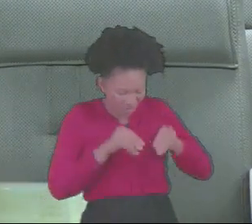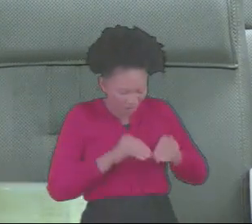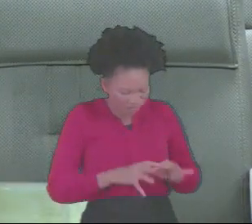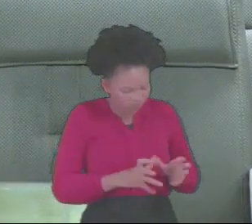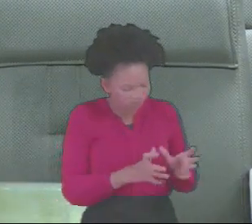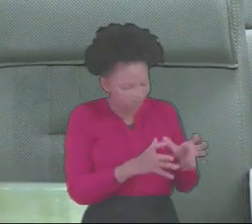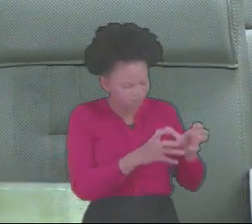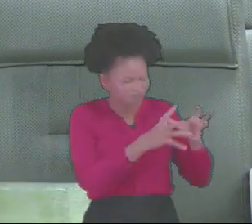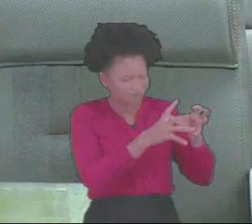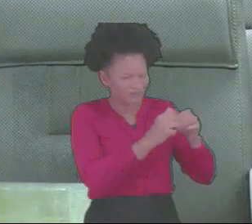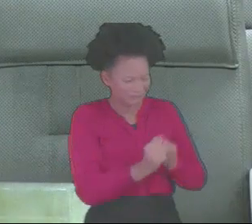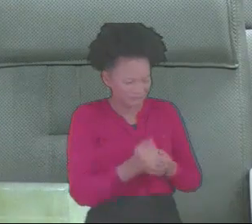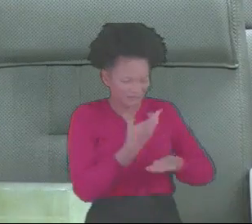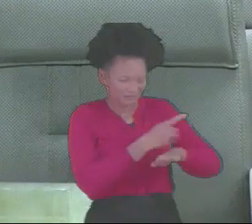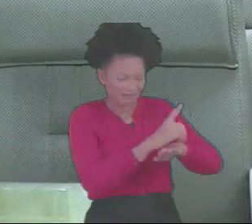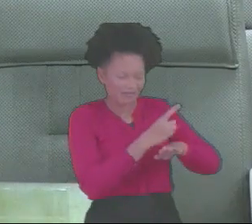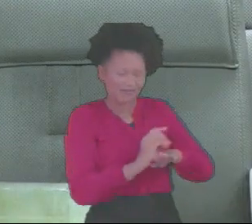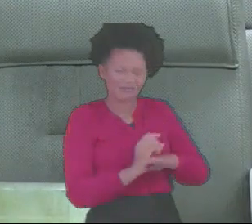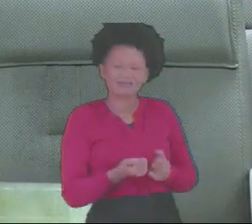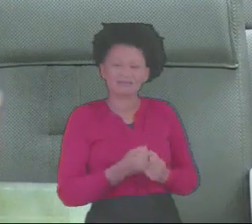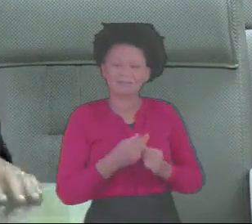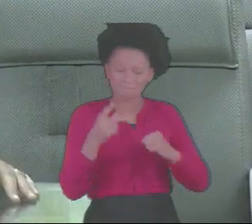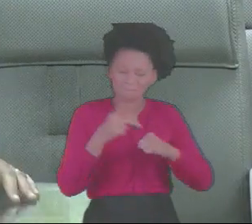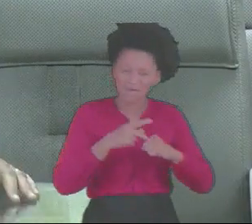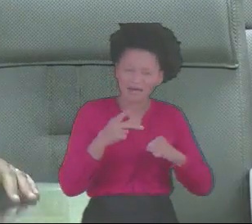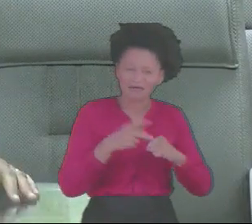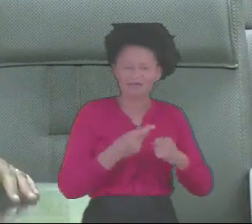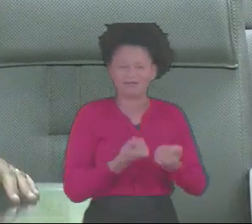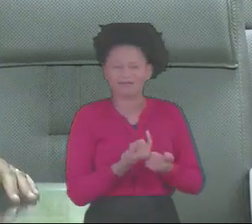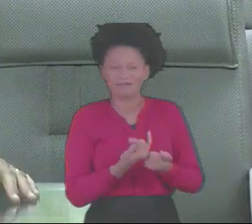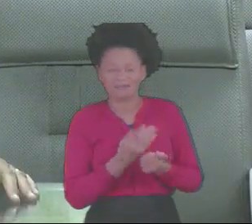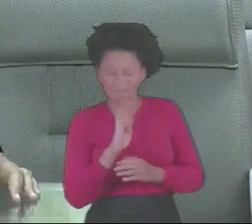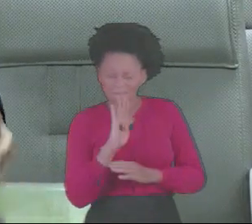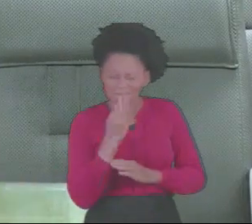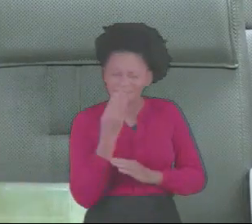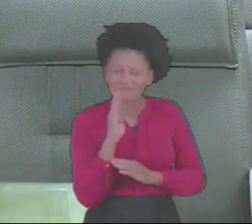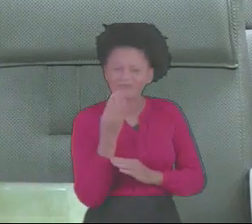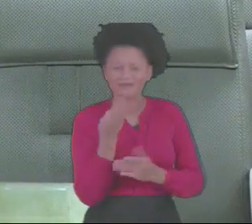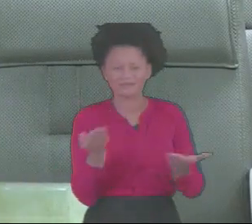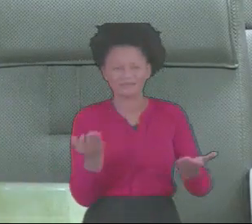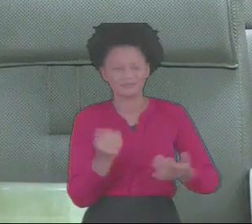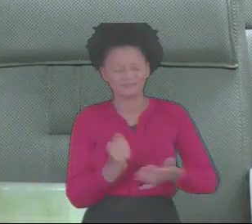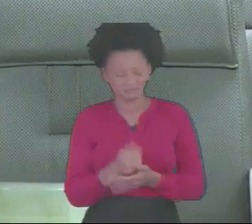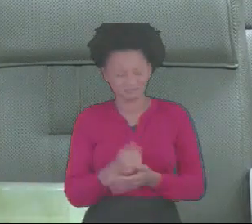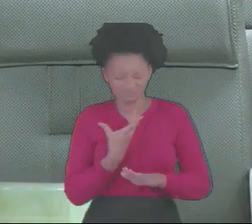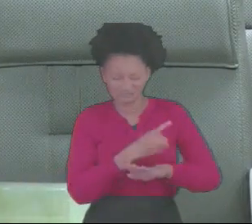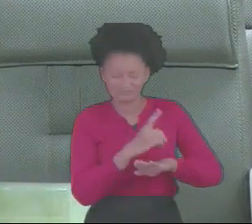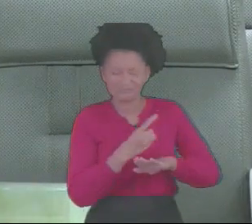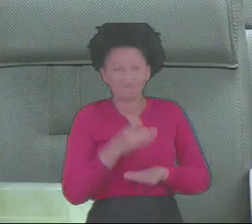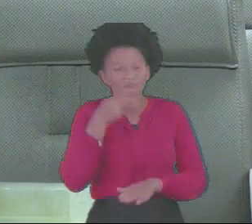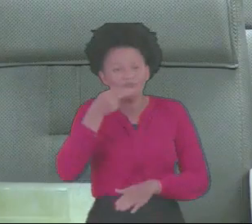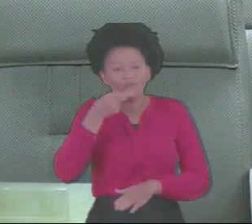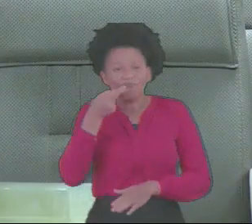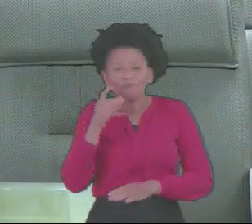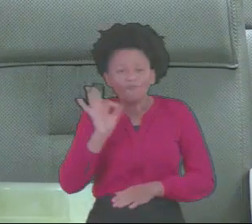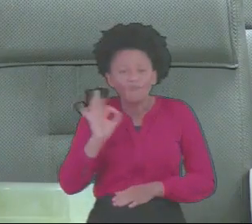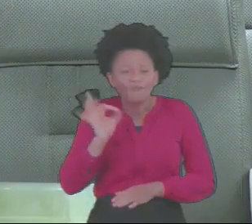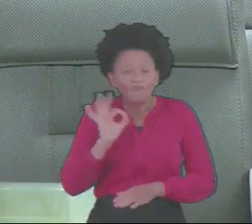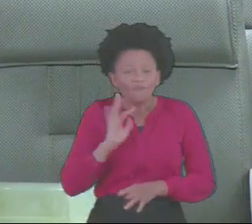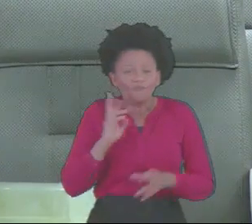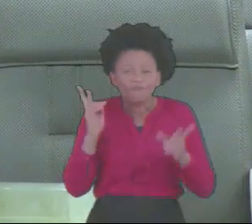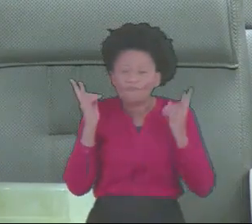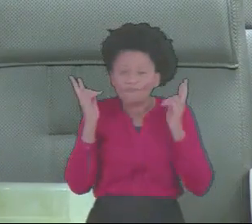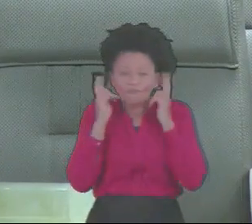Deuses de pedra de pau os deuses que não falam que não